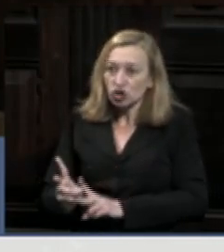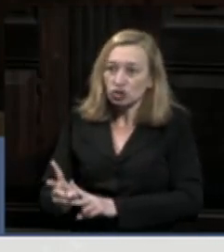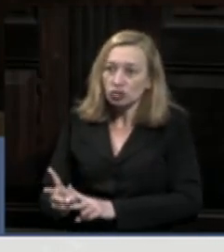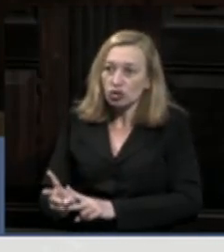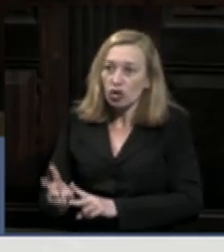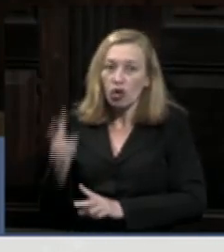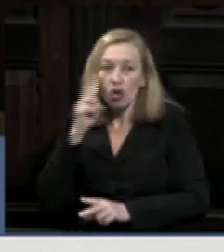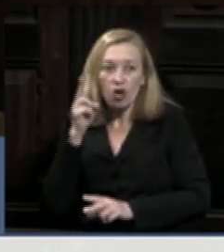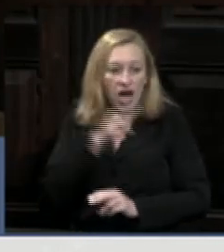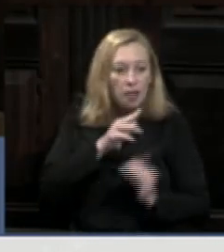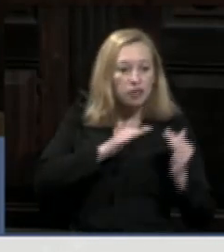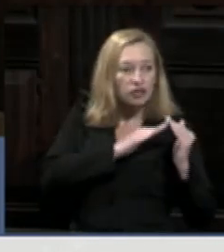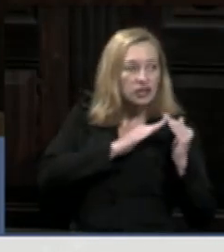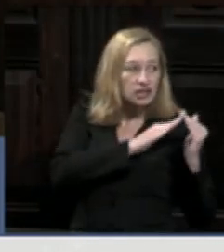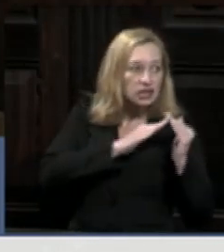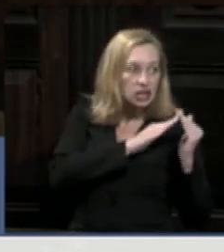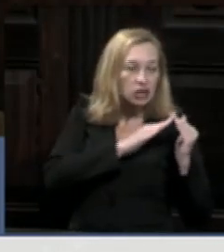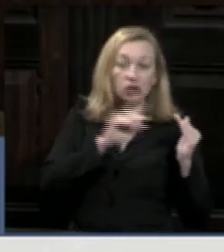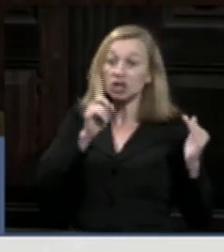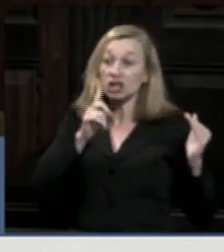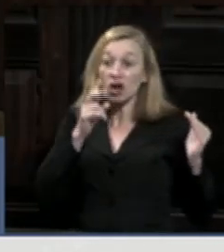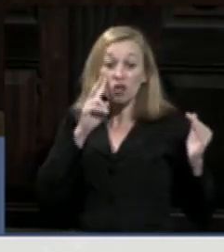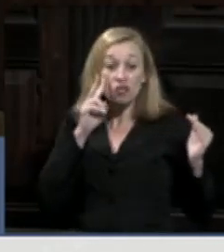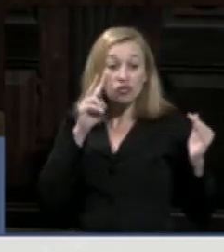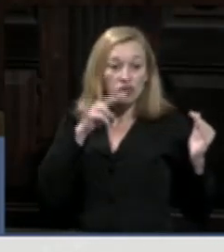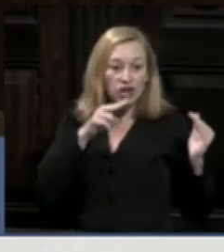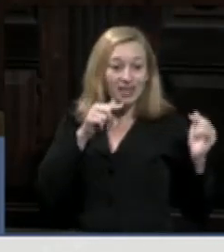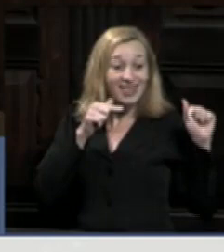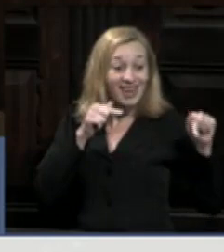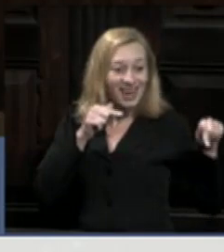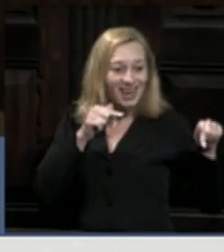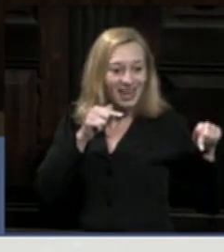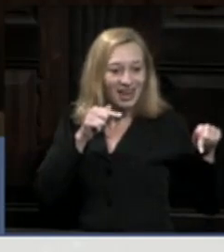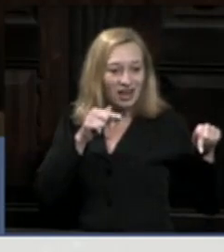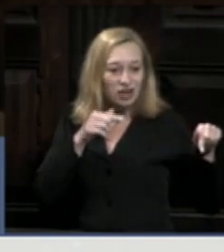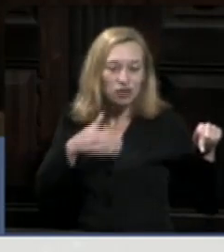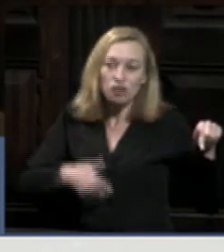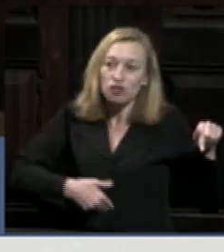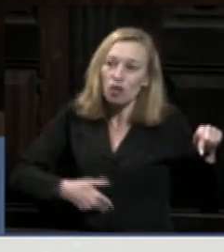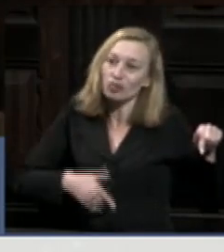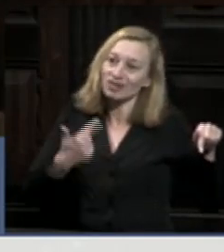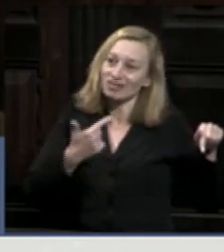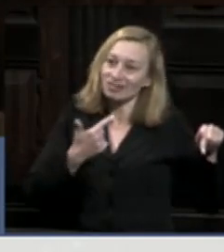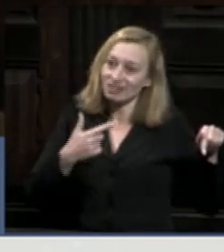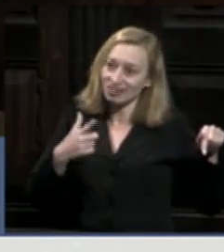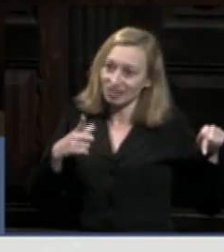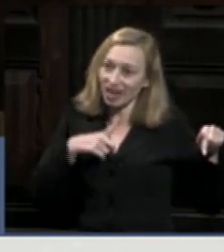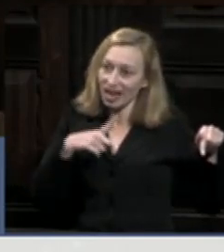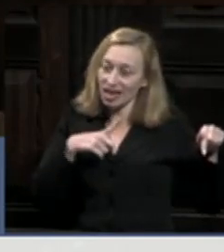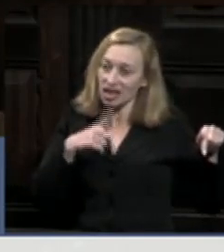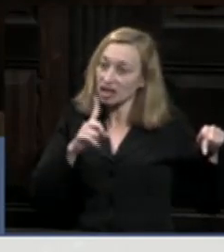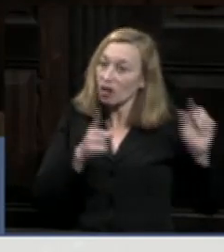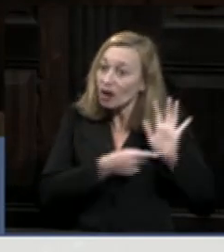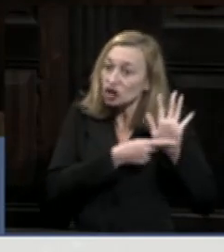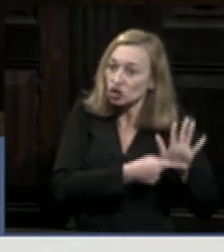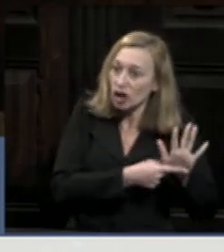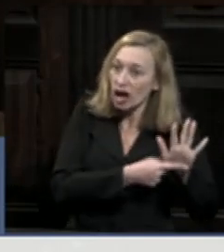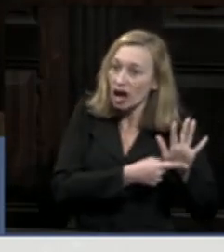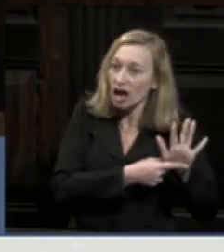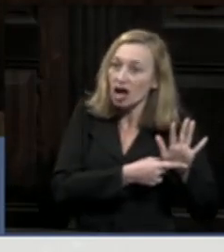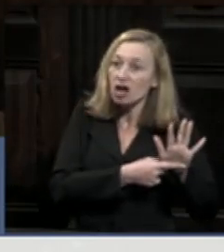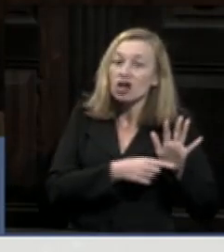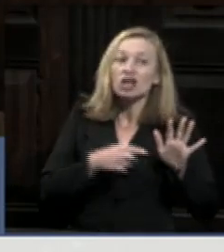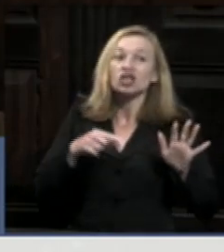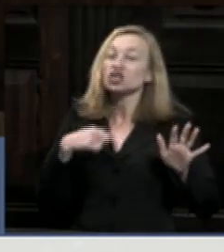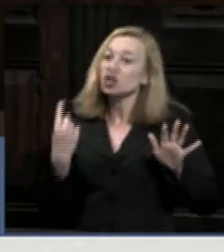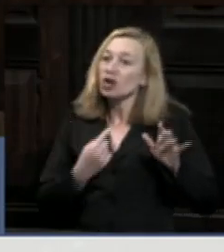vizinho e não perceber que ele passa fome não adianta a gente se preocupar com a fome na áfrica